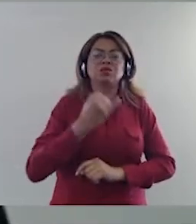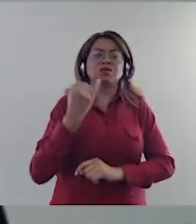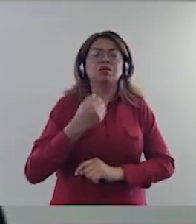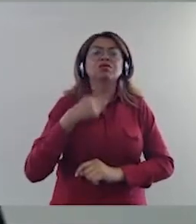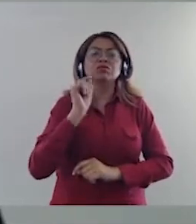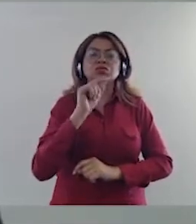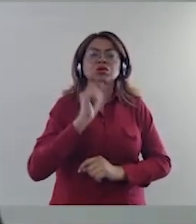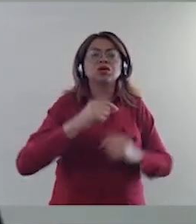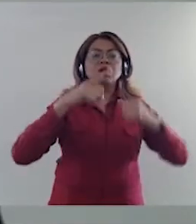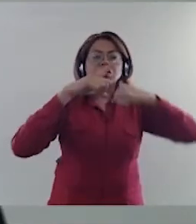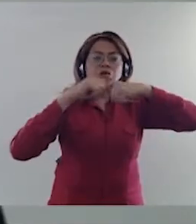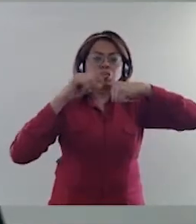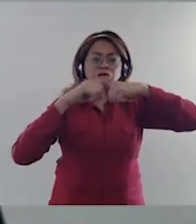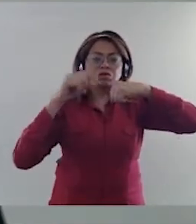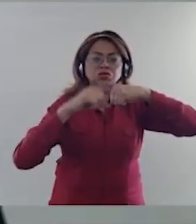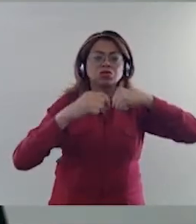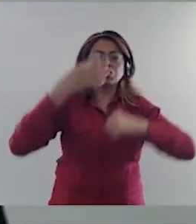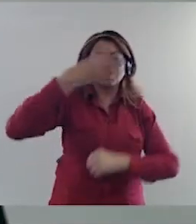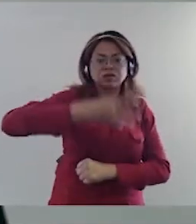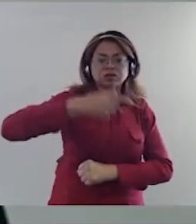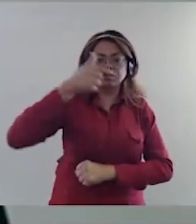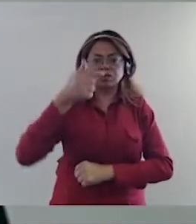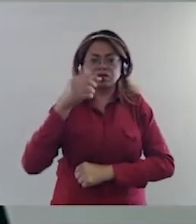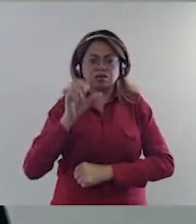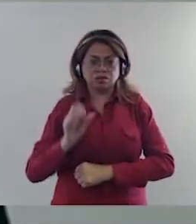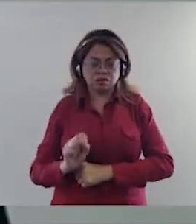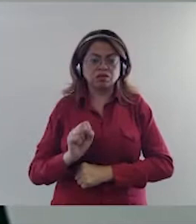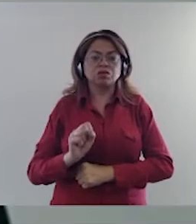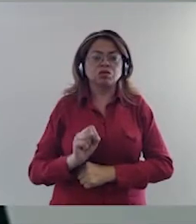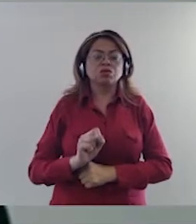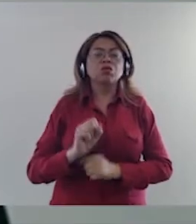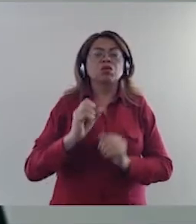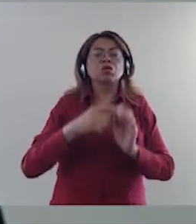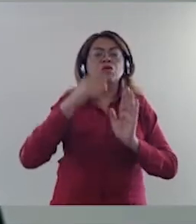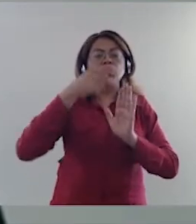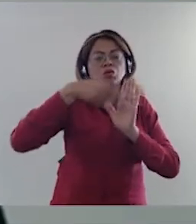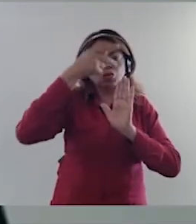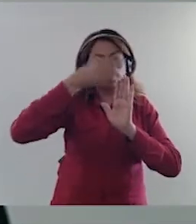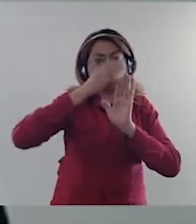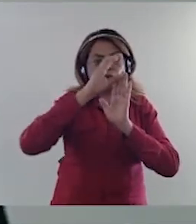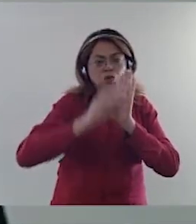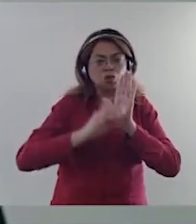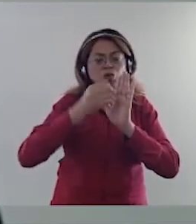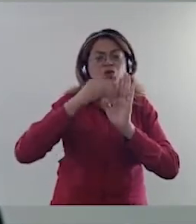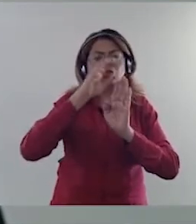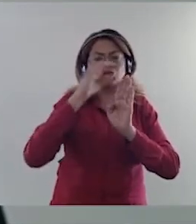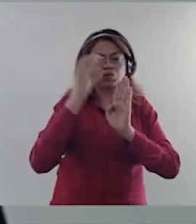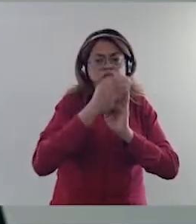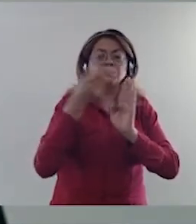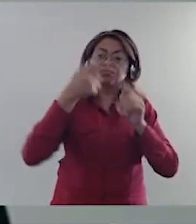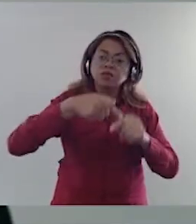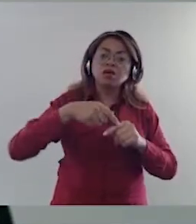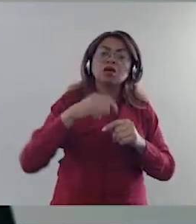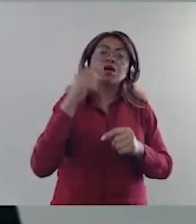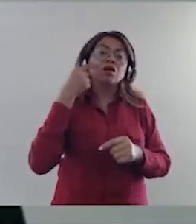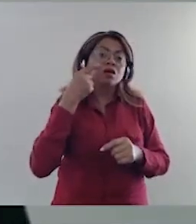entre o artigo 478 do Código, que alude à resolução dos